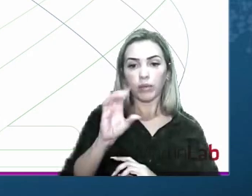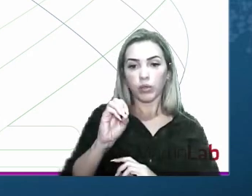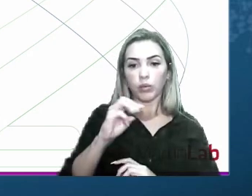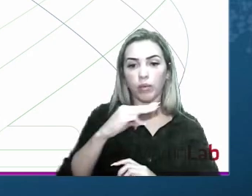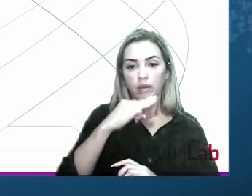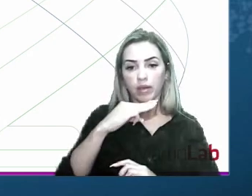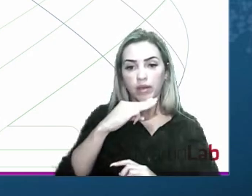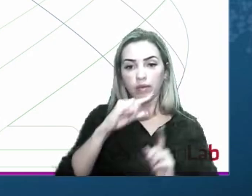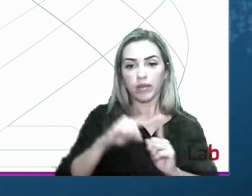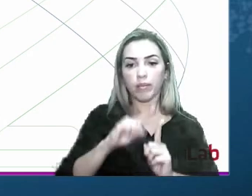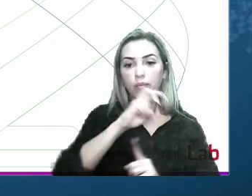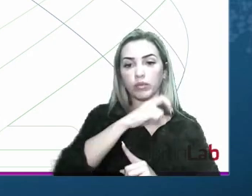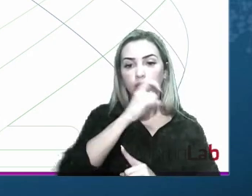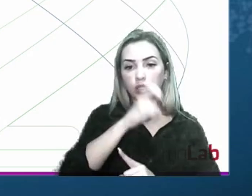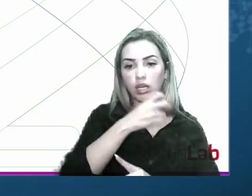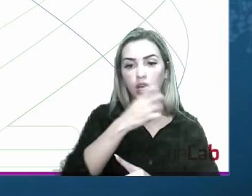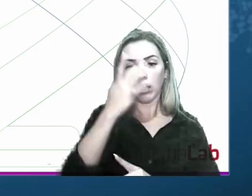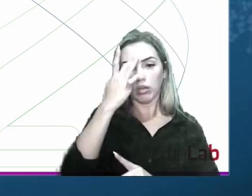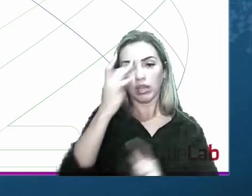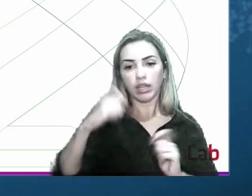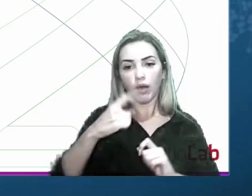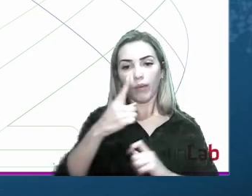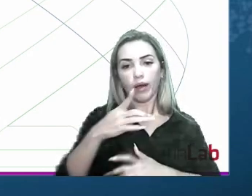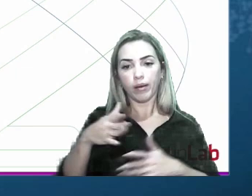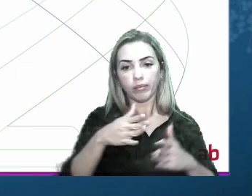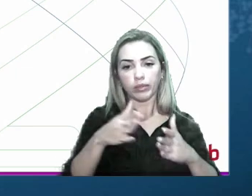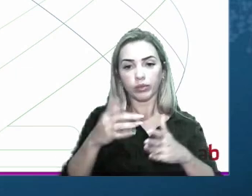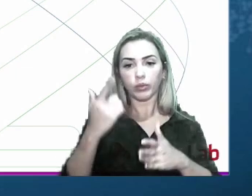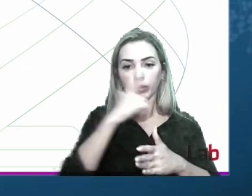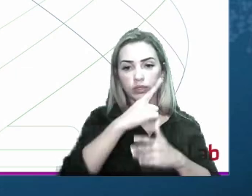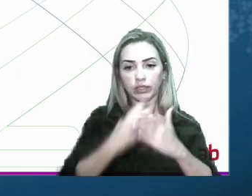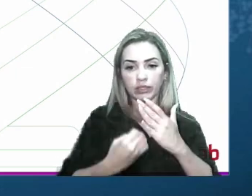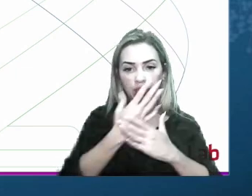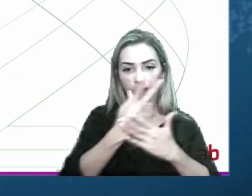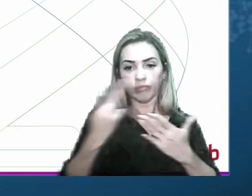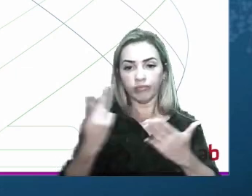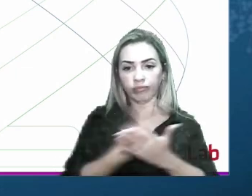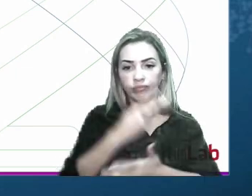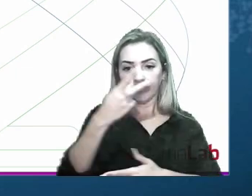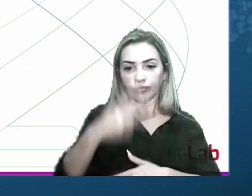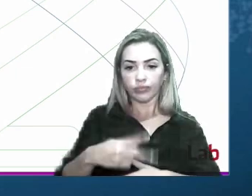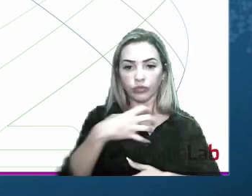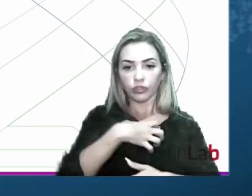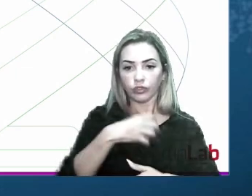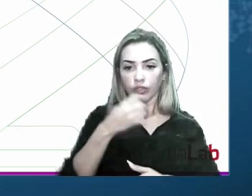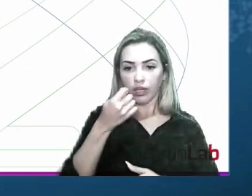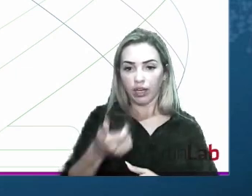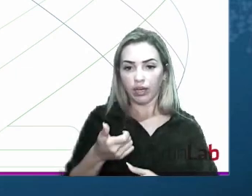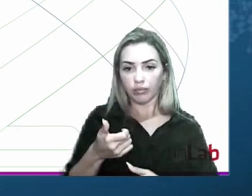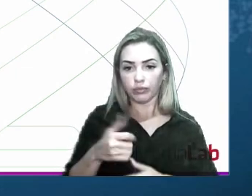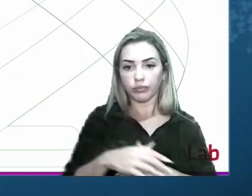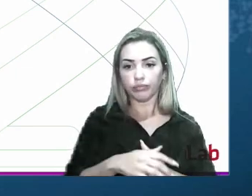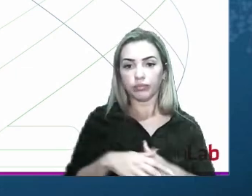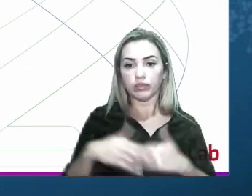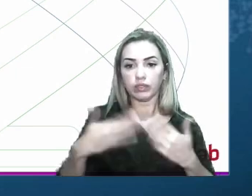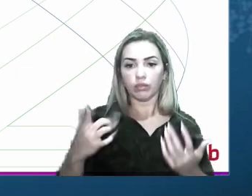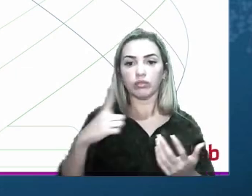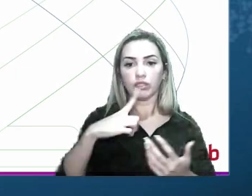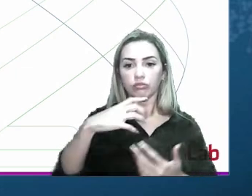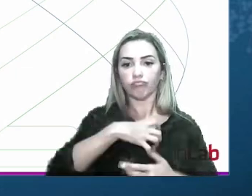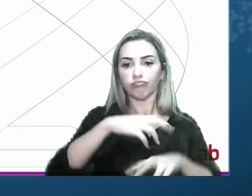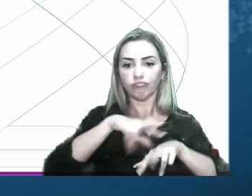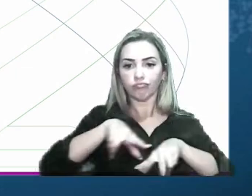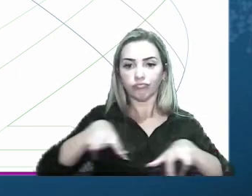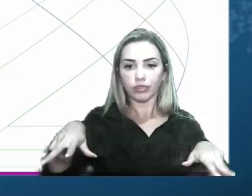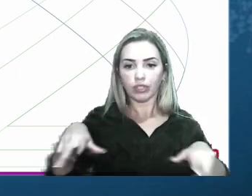e Butantan, e pode ser um bom caminho de fazer isso acontecer de uma forma rápida. Então, a gente tem formas diferentes de